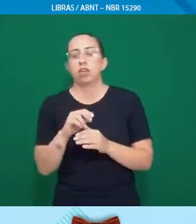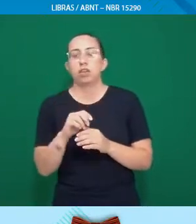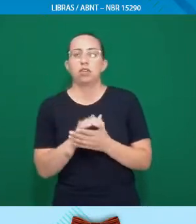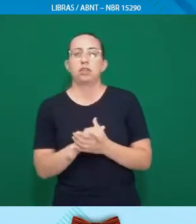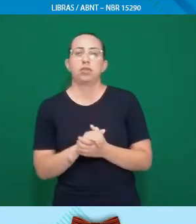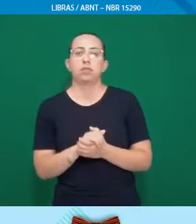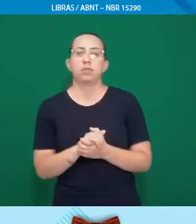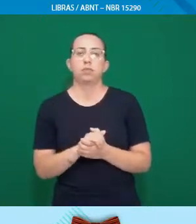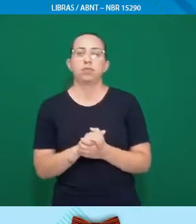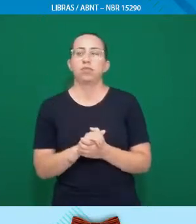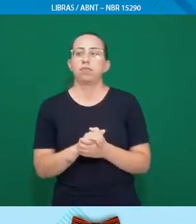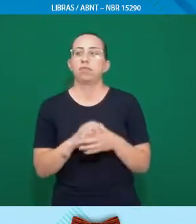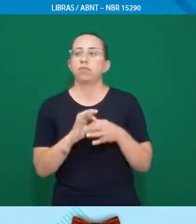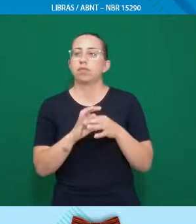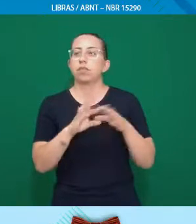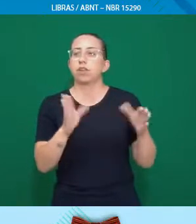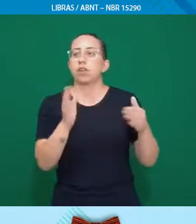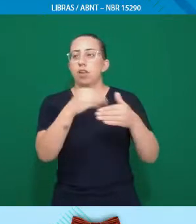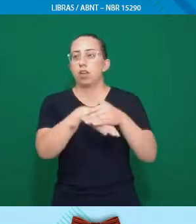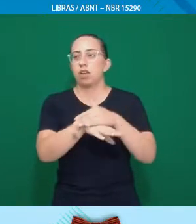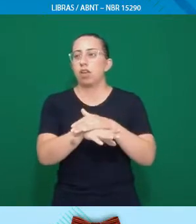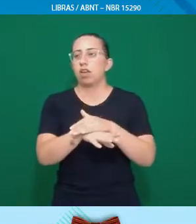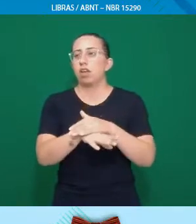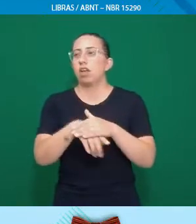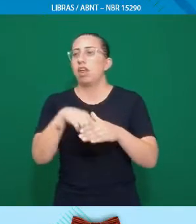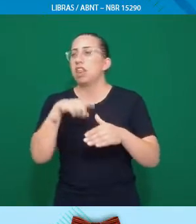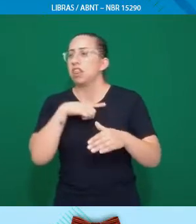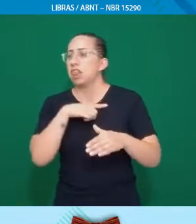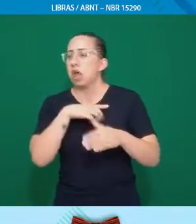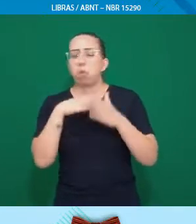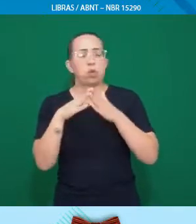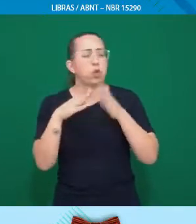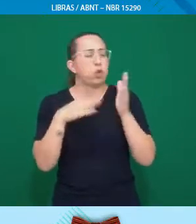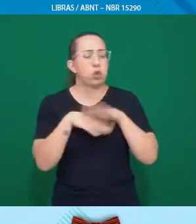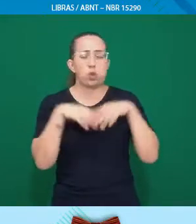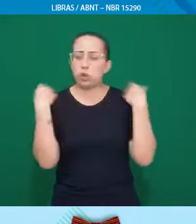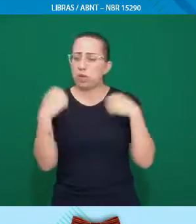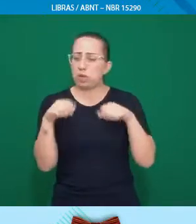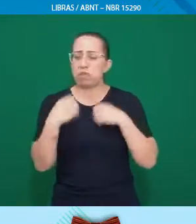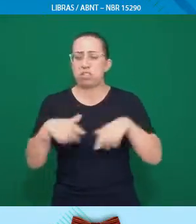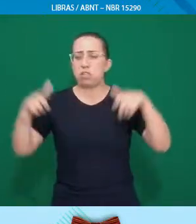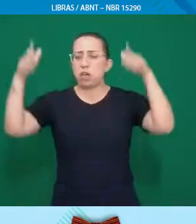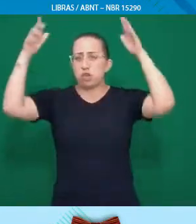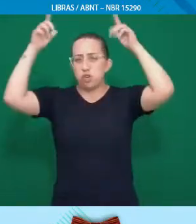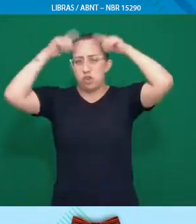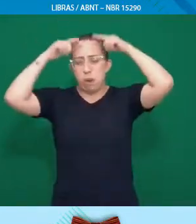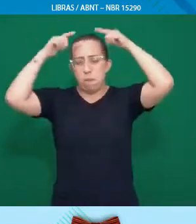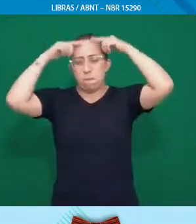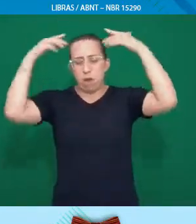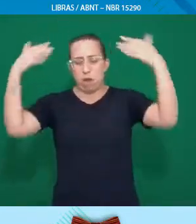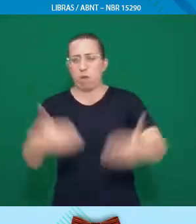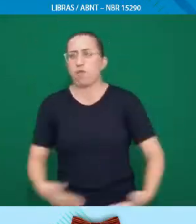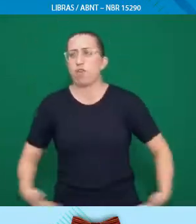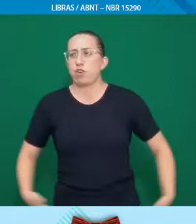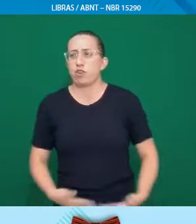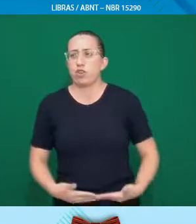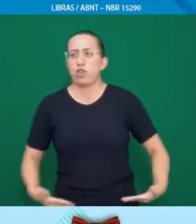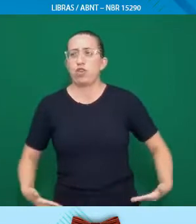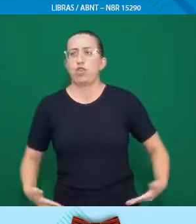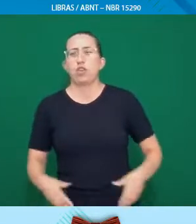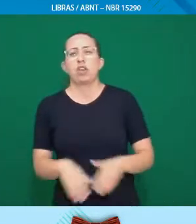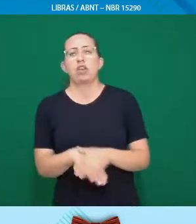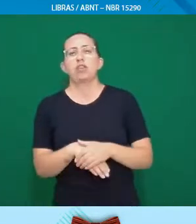essa indumentária é completa Nós temos tudo temos bota temos guaiaca temos chapéu vestido é